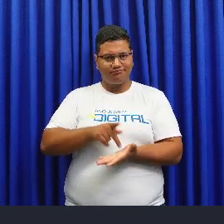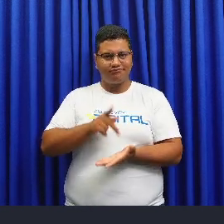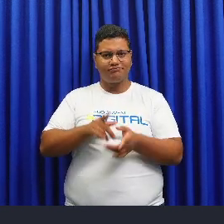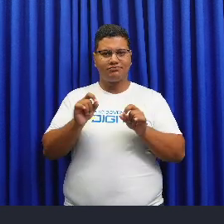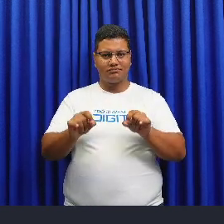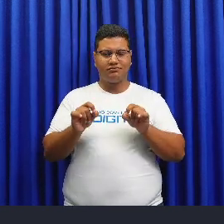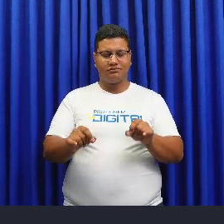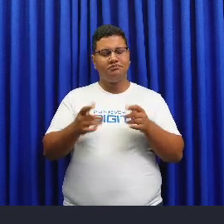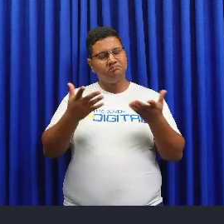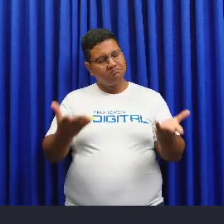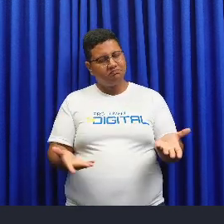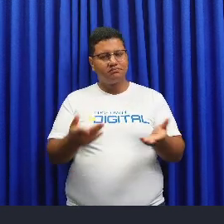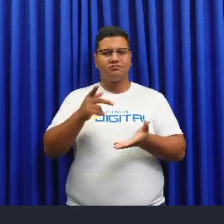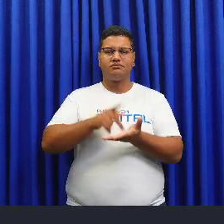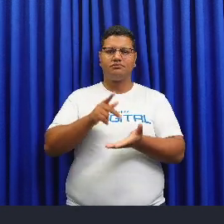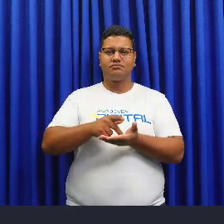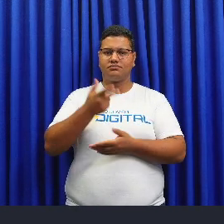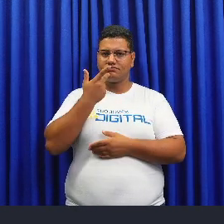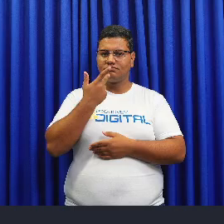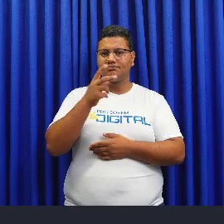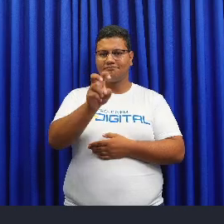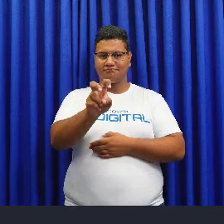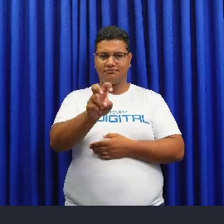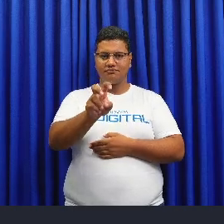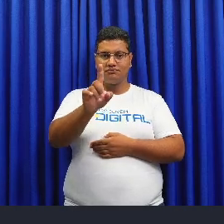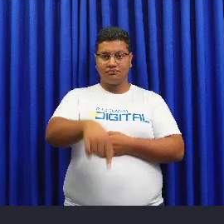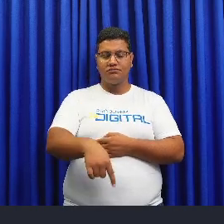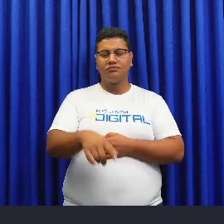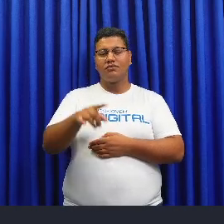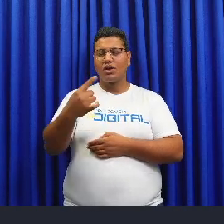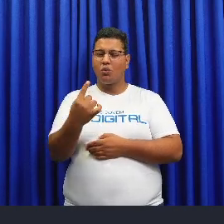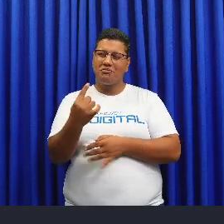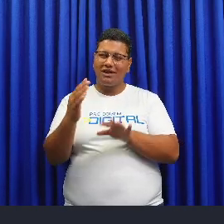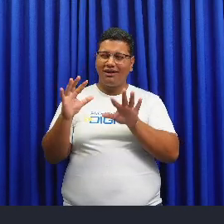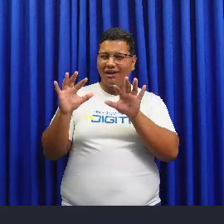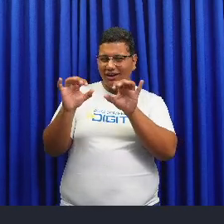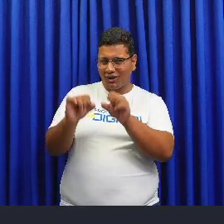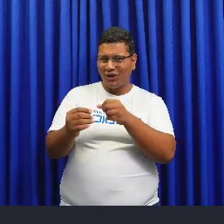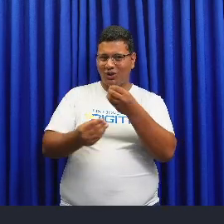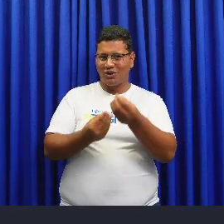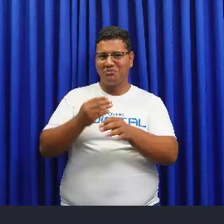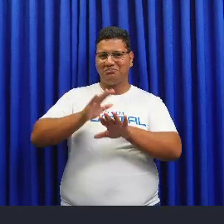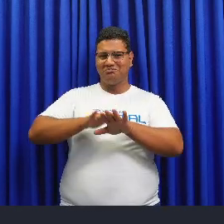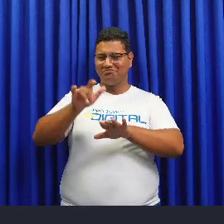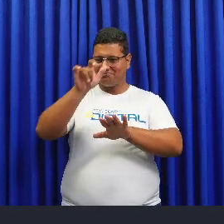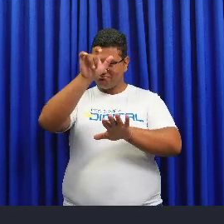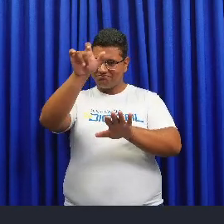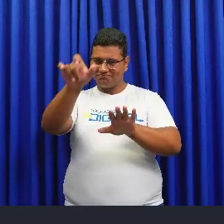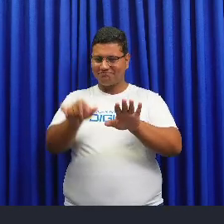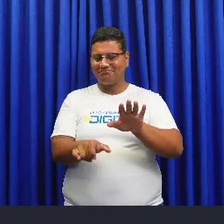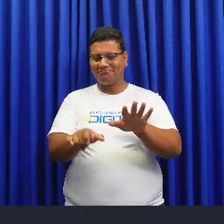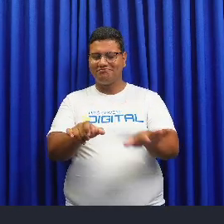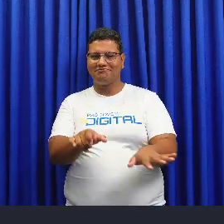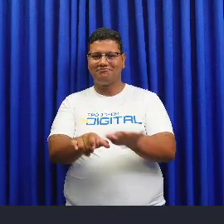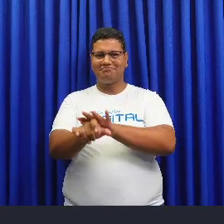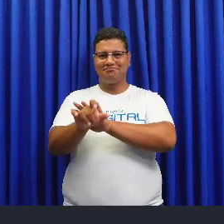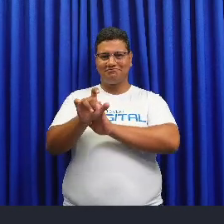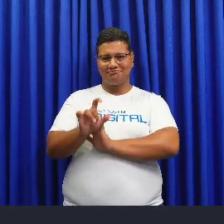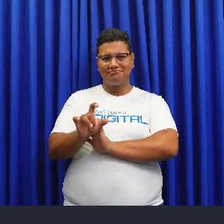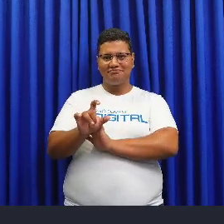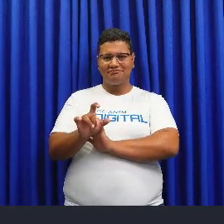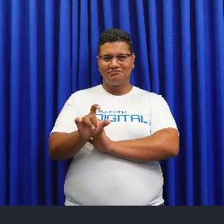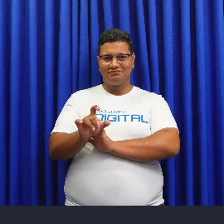verdade, poderíamos falar de 5. Tem uma que está escondidinha aí atrás desse sujeito aqui no canto inferior